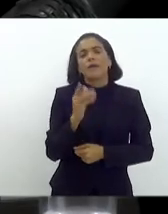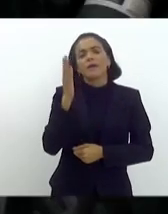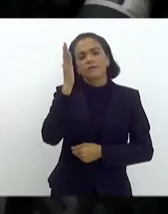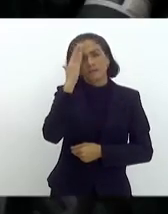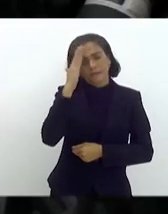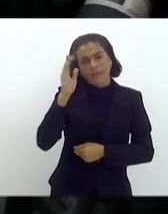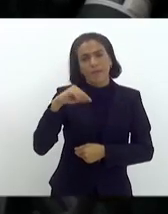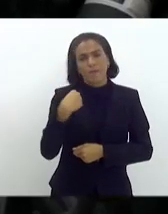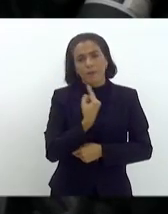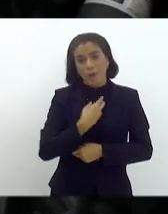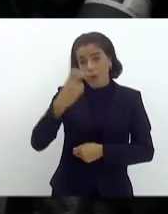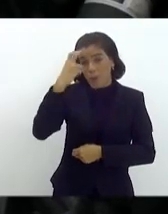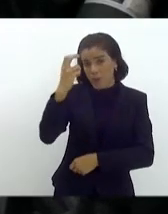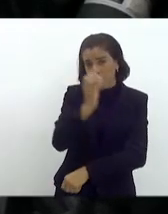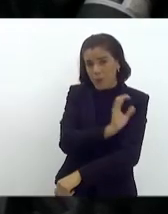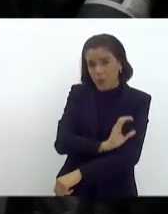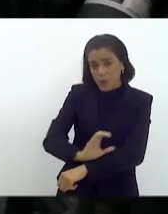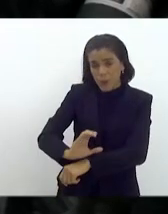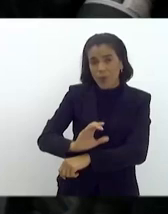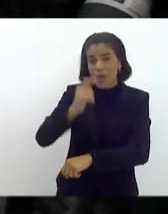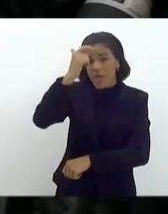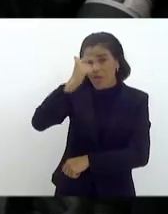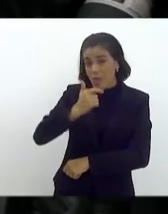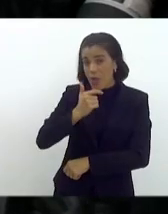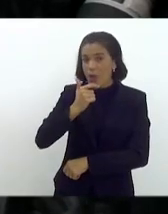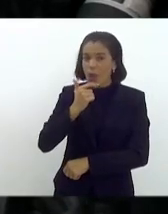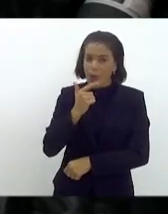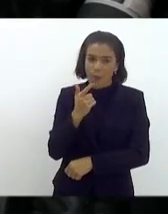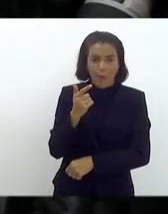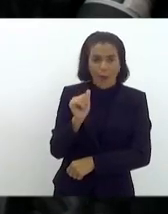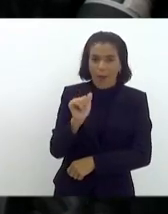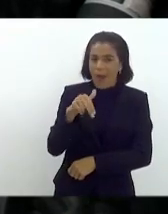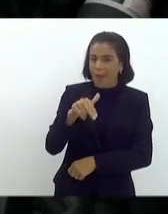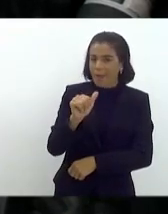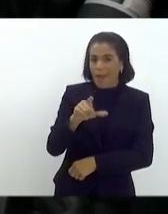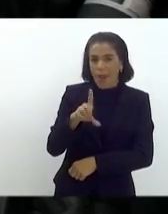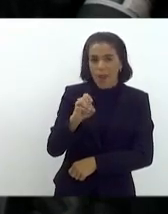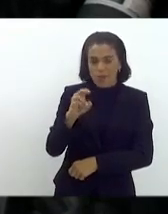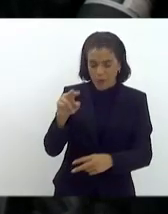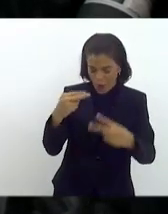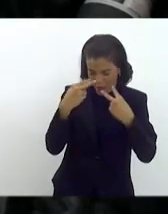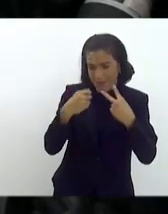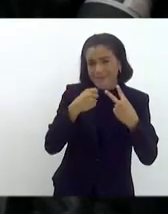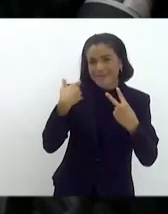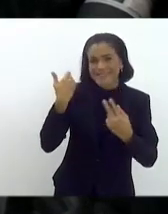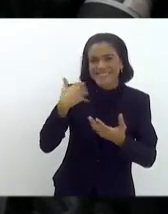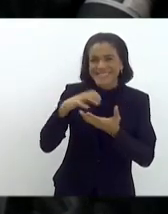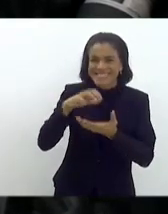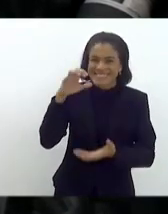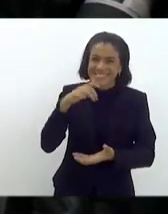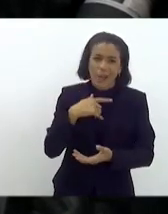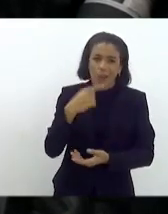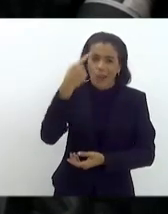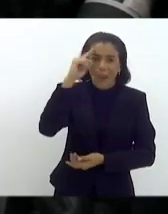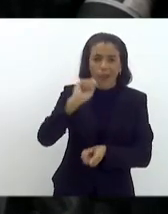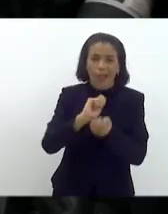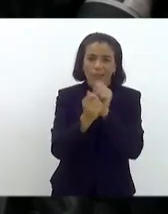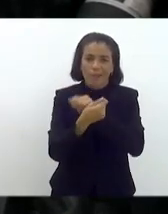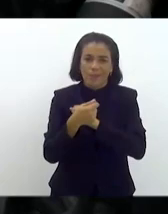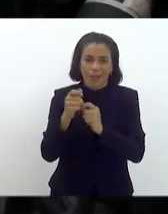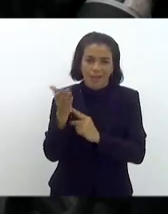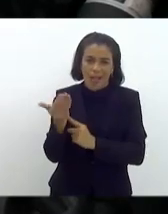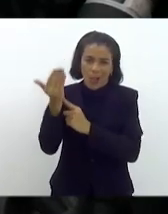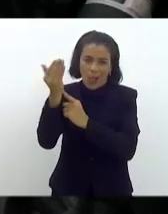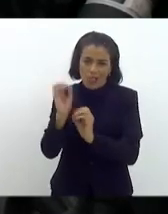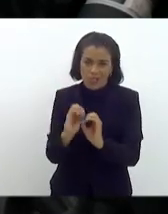de que cultura aumente eu sou analógico né Eu só olhar para mim lógico mas